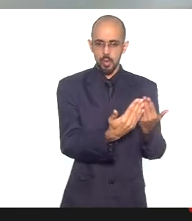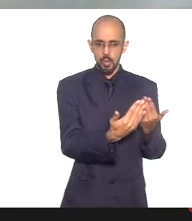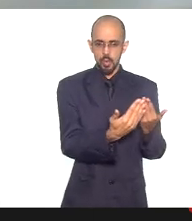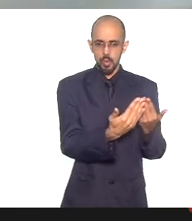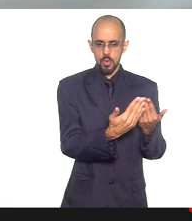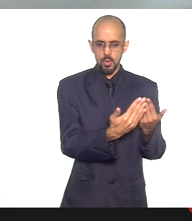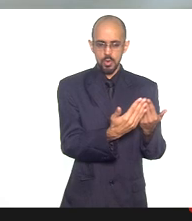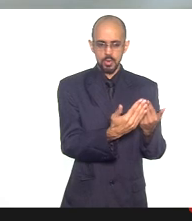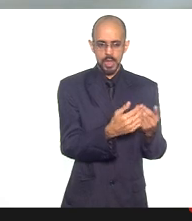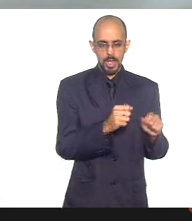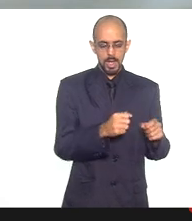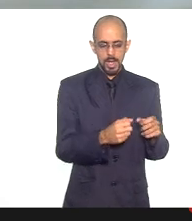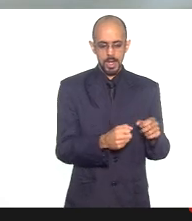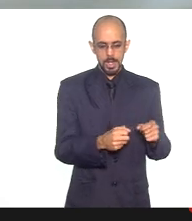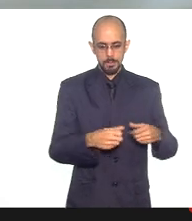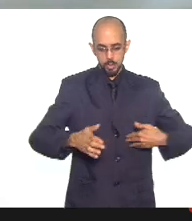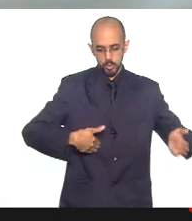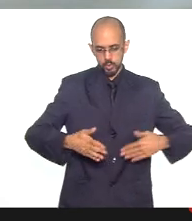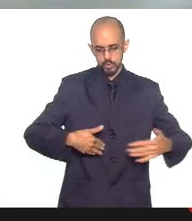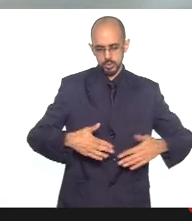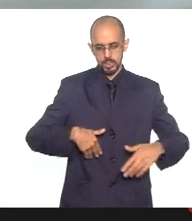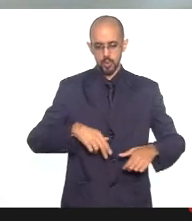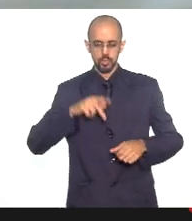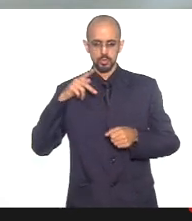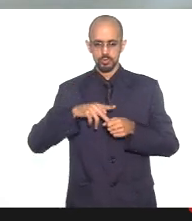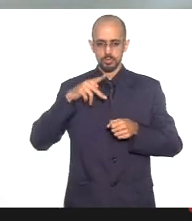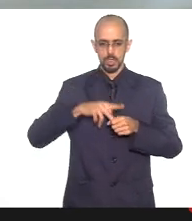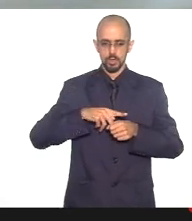de petróleo e gás.